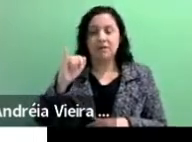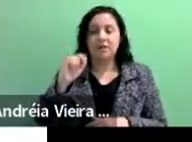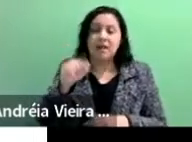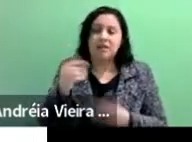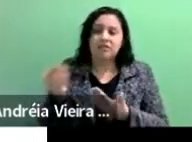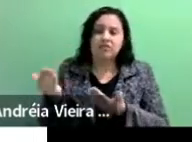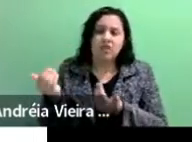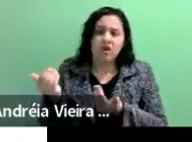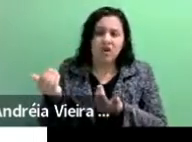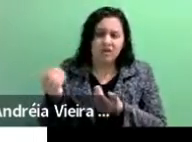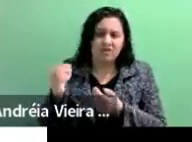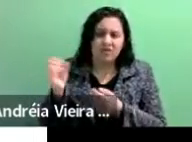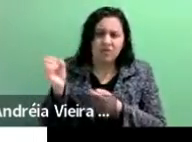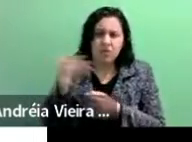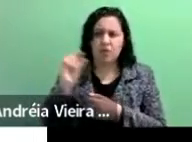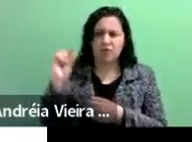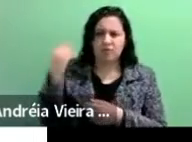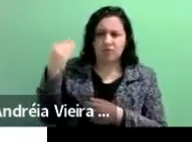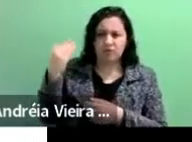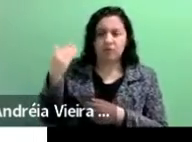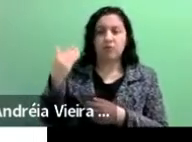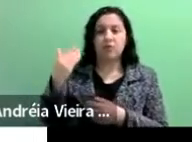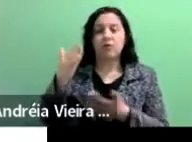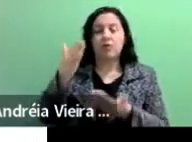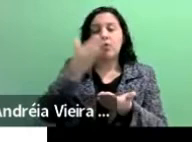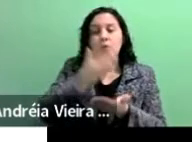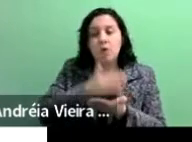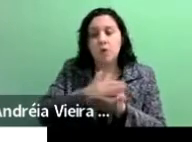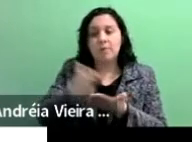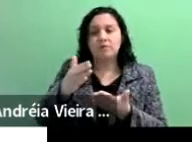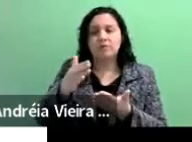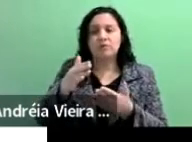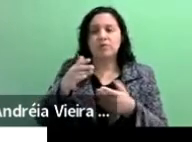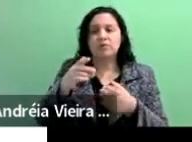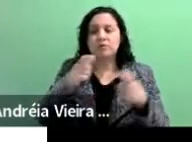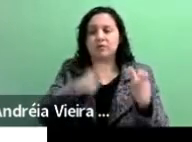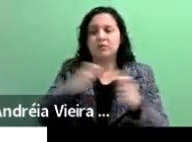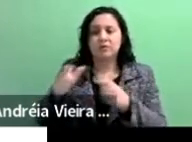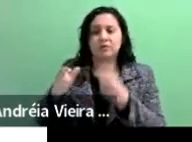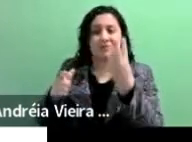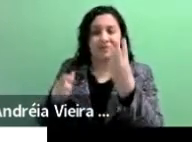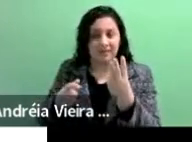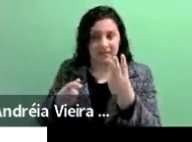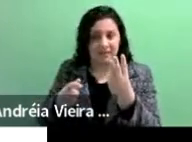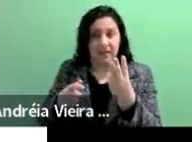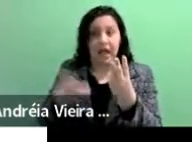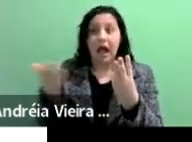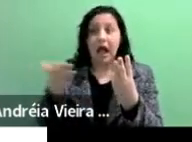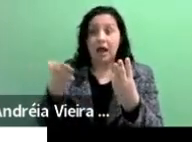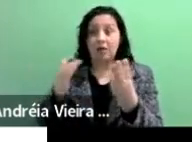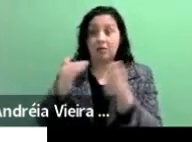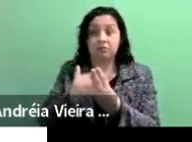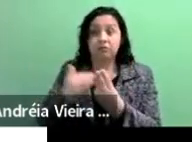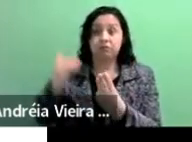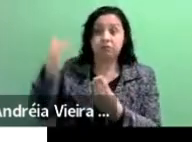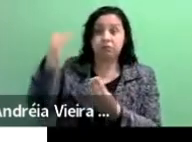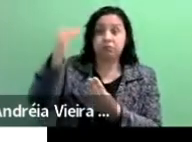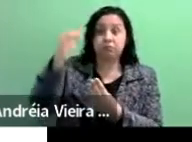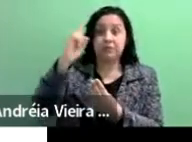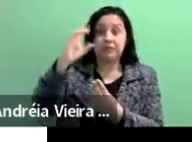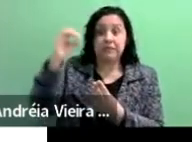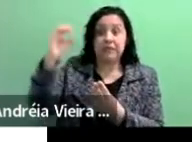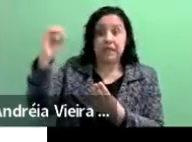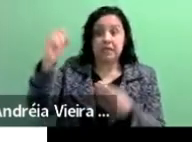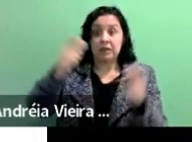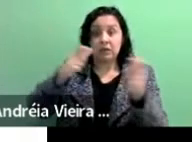apenas o piloto, com apenas 3 unidades. Hoje, como eu disse, estamos chegando a 100, temos 9 anos de existência, mas ao longo